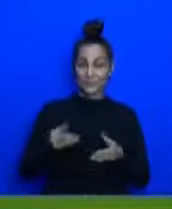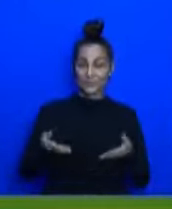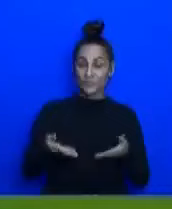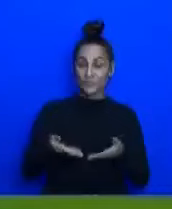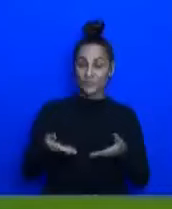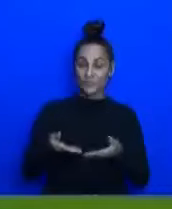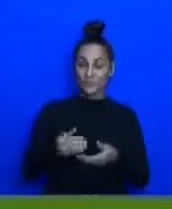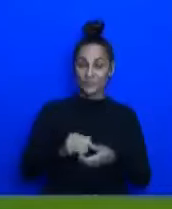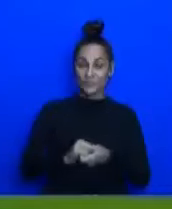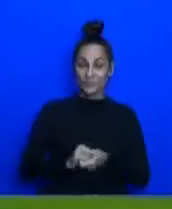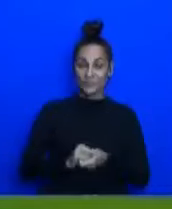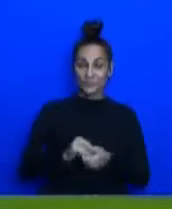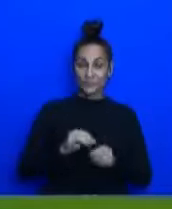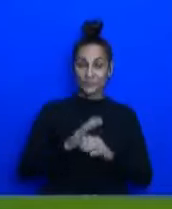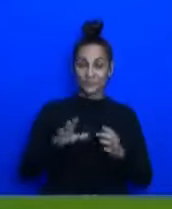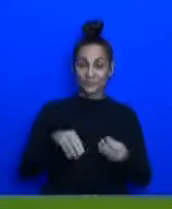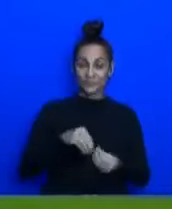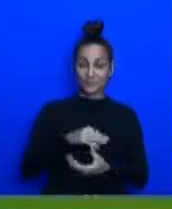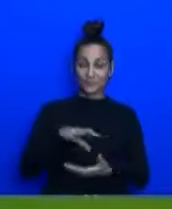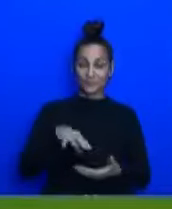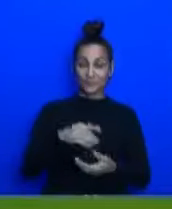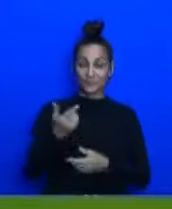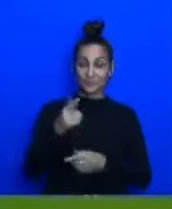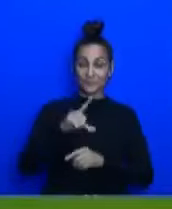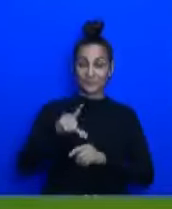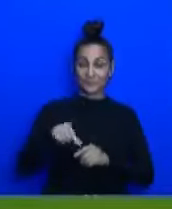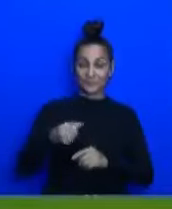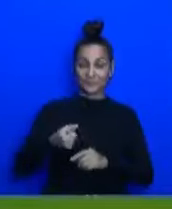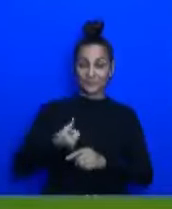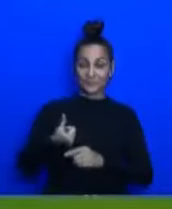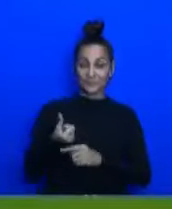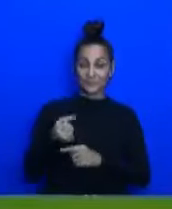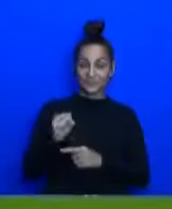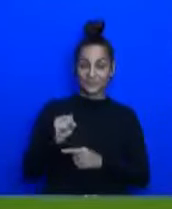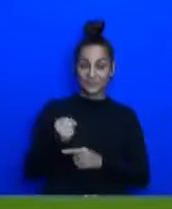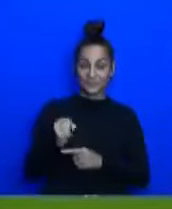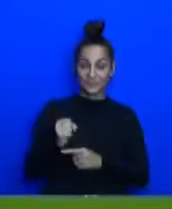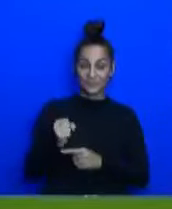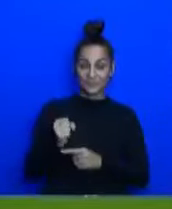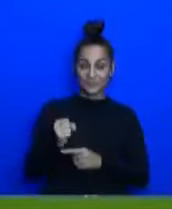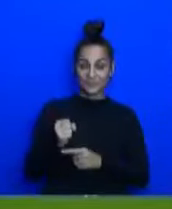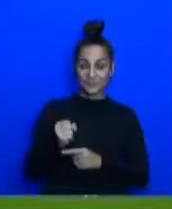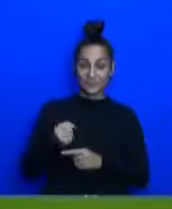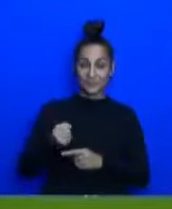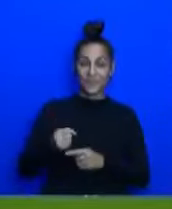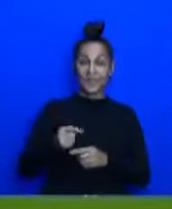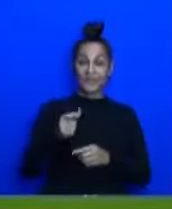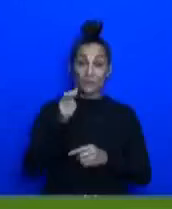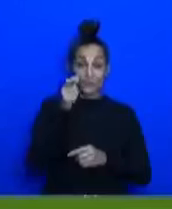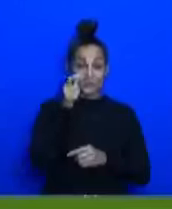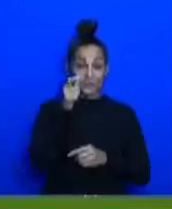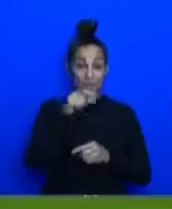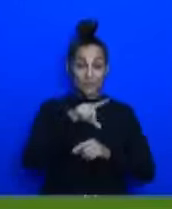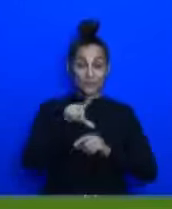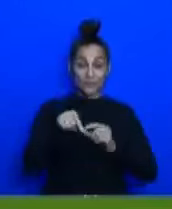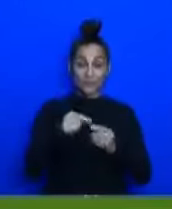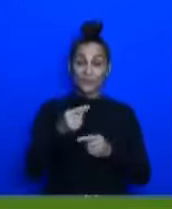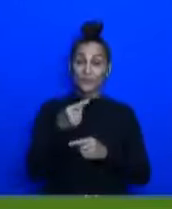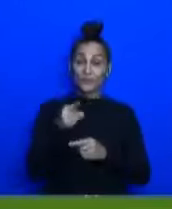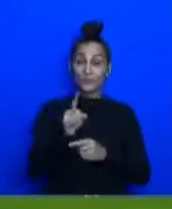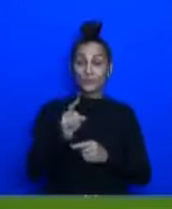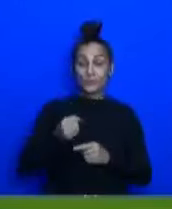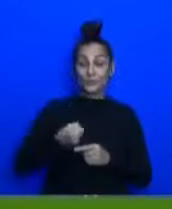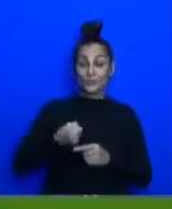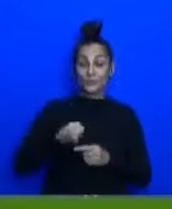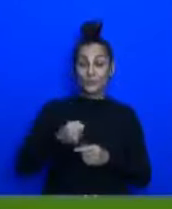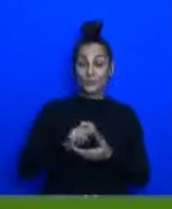agora. O globo girando para o sorteio da próxima dezena. 68. Vamos agora ao sorteio da 20ª e